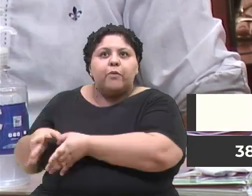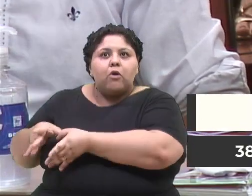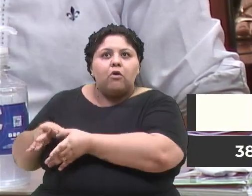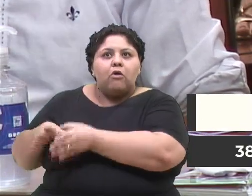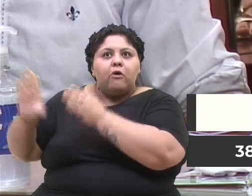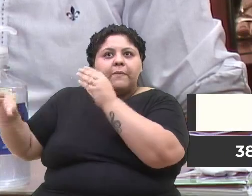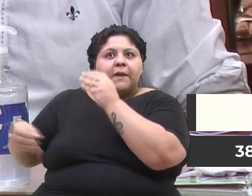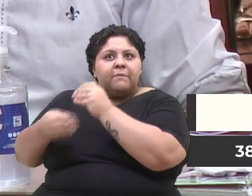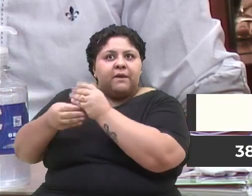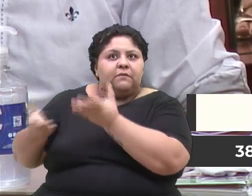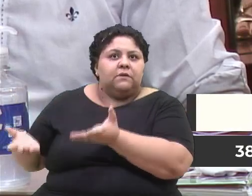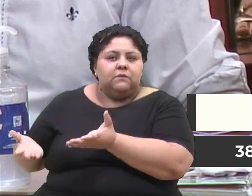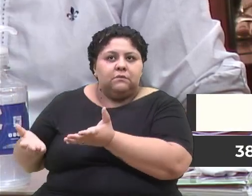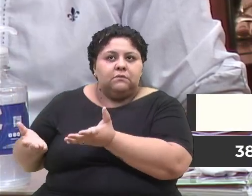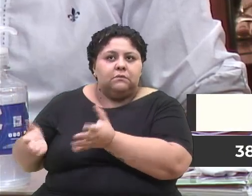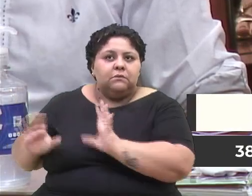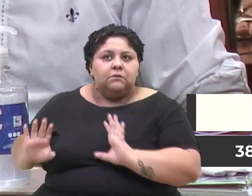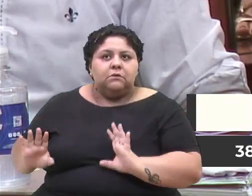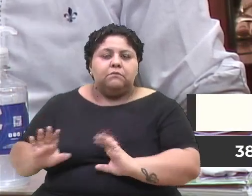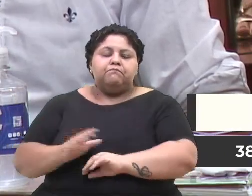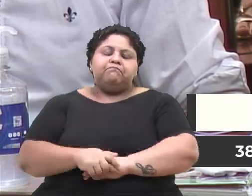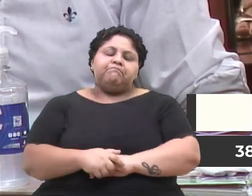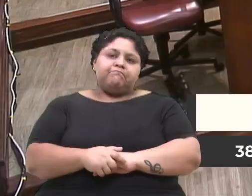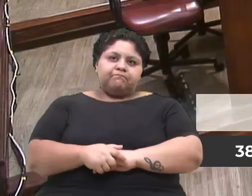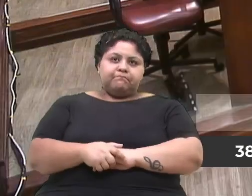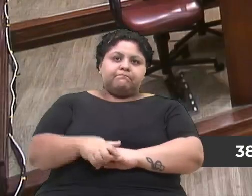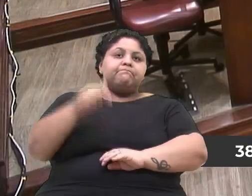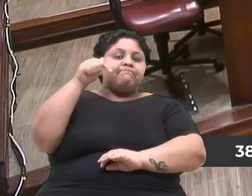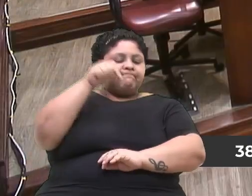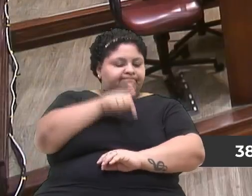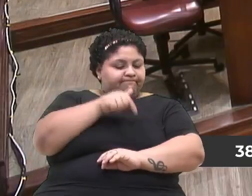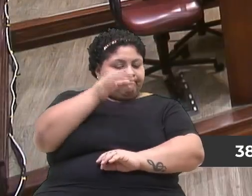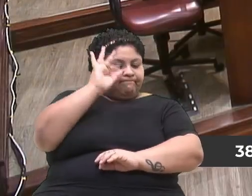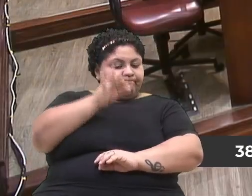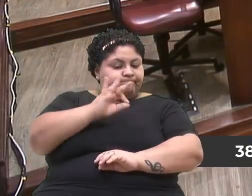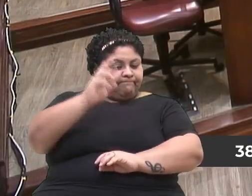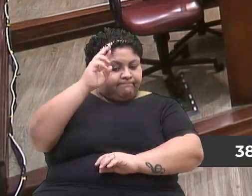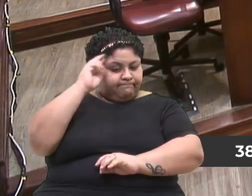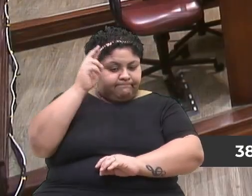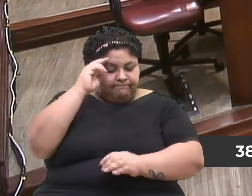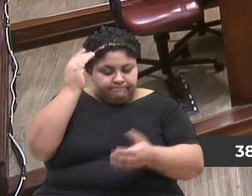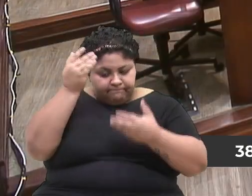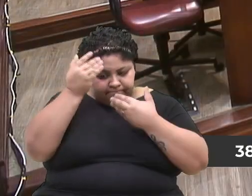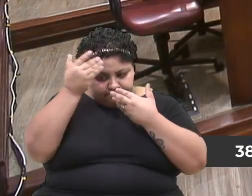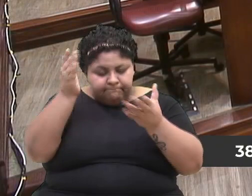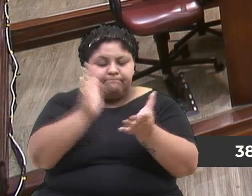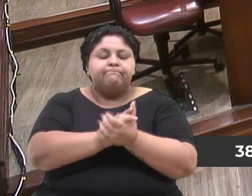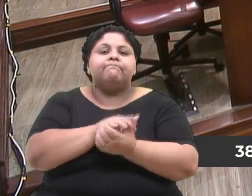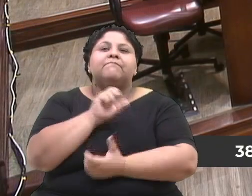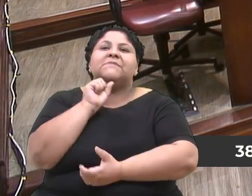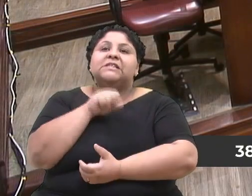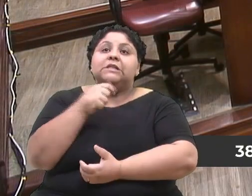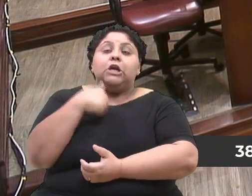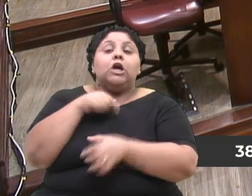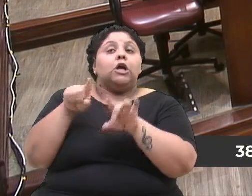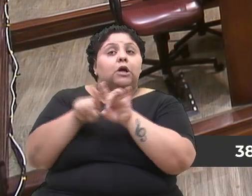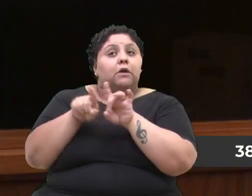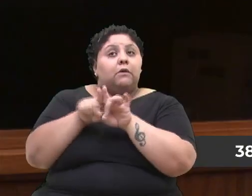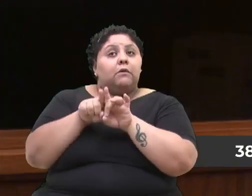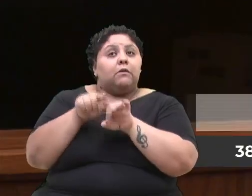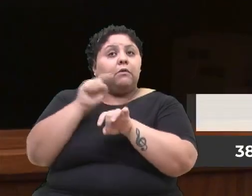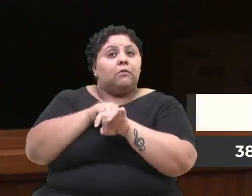Caixa Livre. Está resolvido o problema. É isso, vereador Rafael, obrigada. Realmente, eu também, há pouco